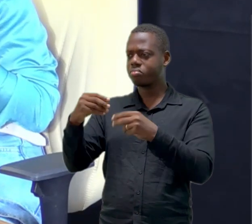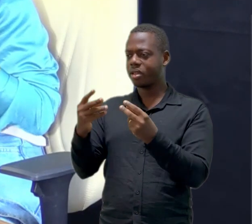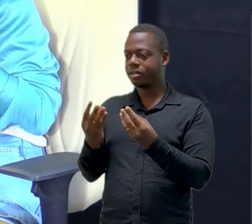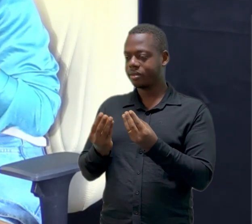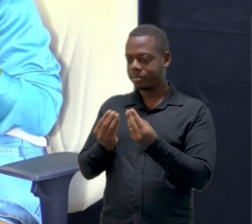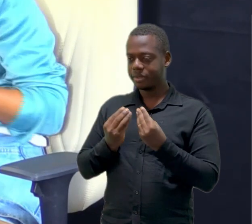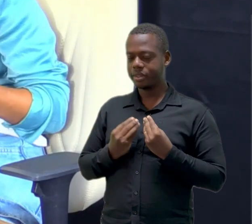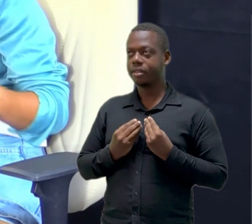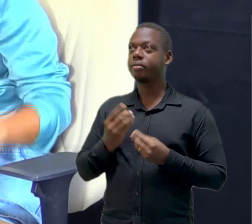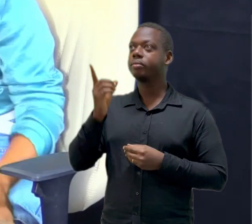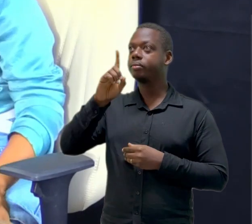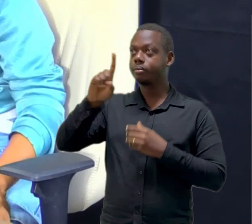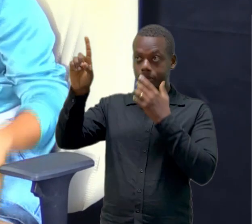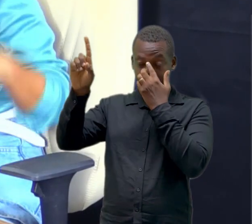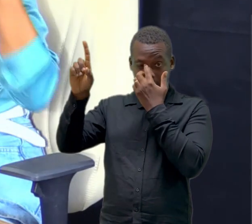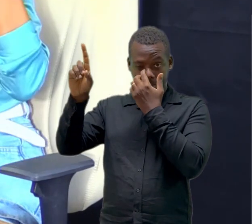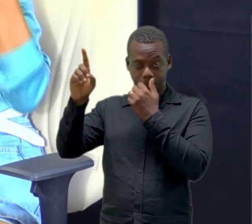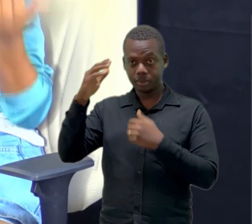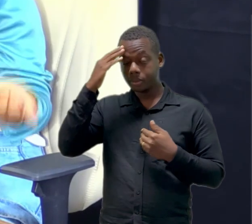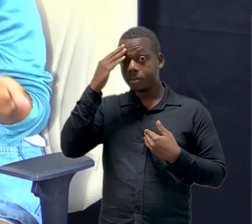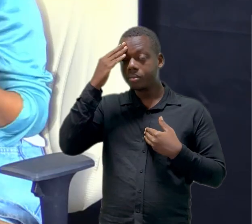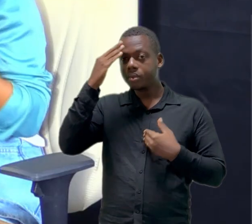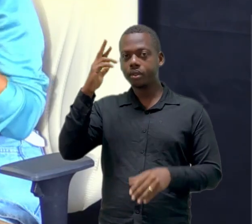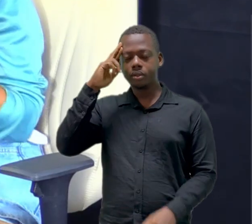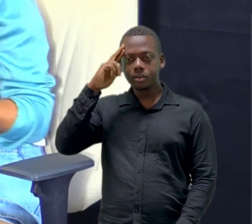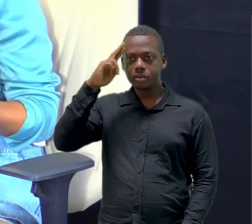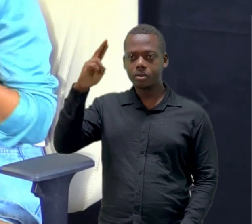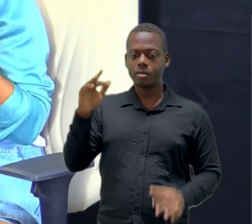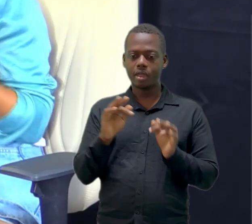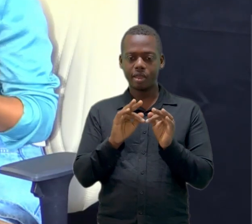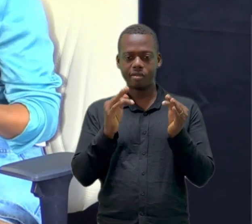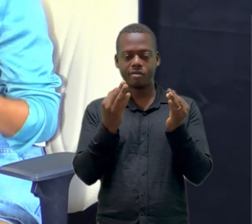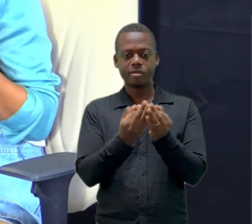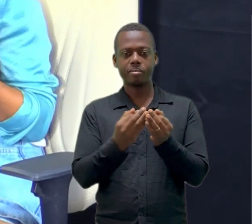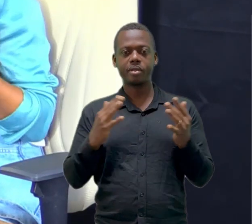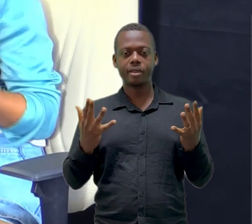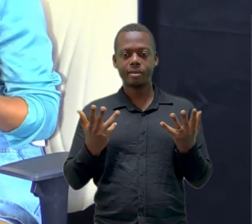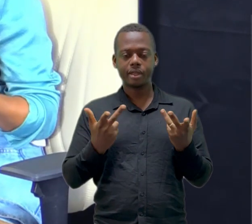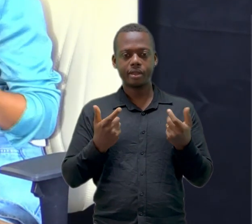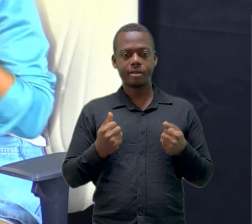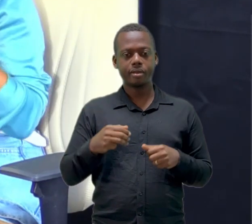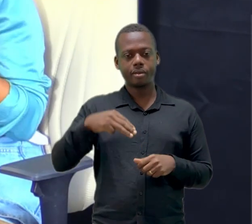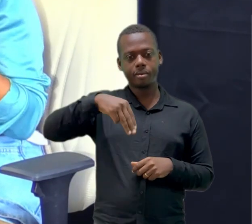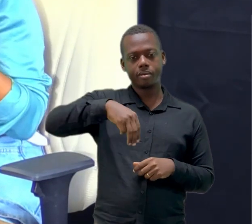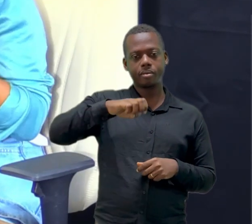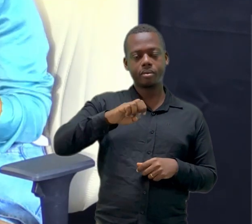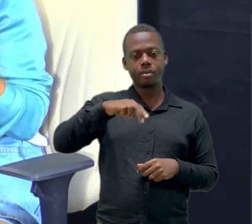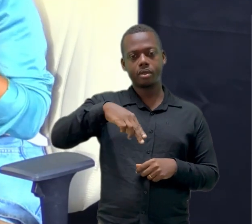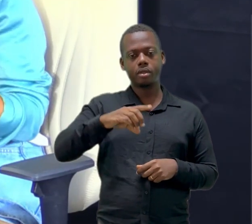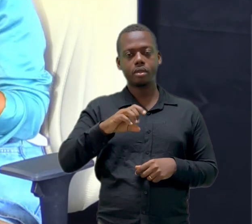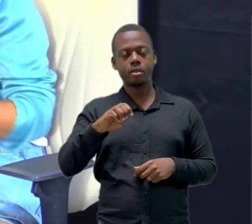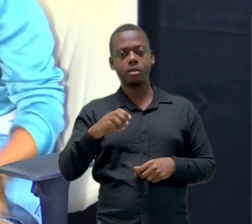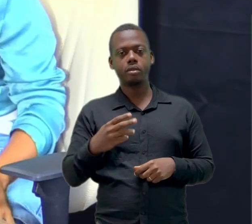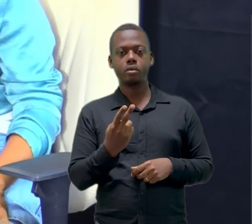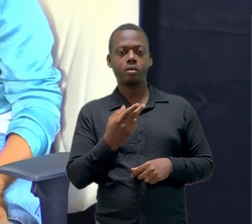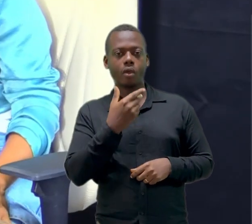fui presenteada por Deus, né? Então, muito obrigado, Senhor. A minha família, que é maravilhosa, a família Mendes, meus 2 filhos, né? Jonatas